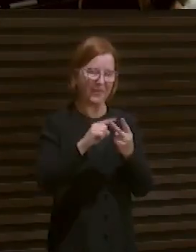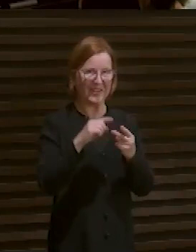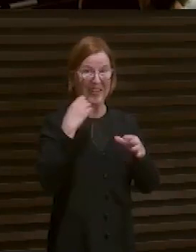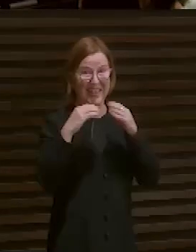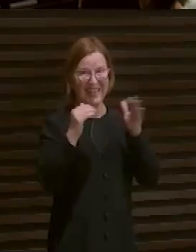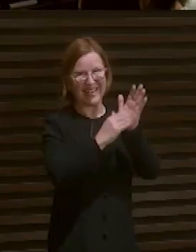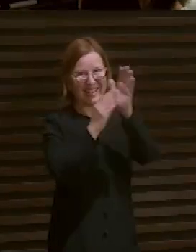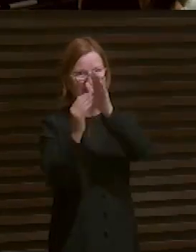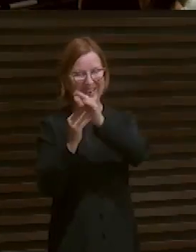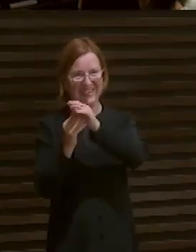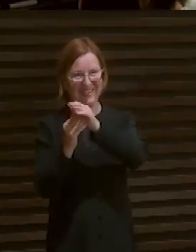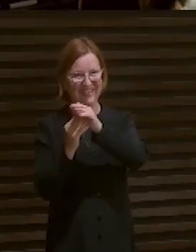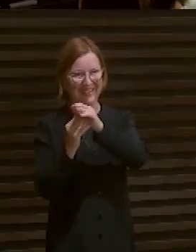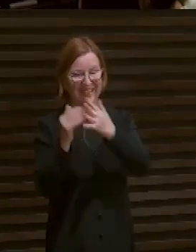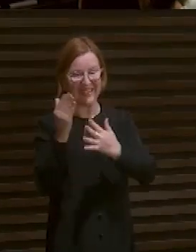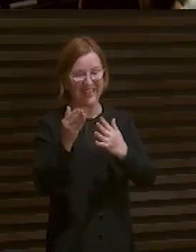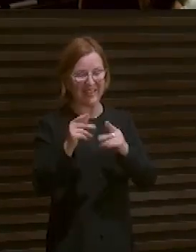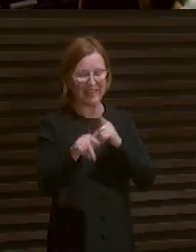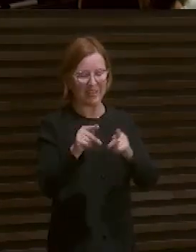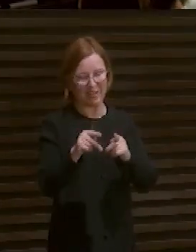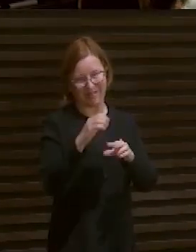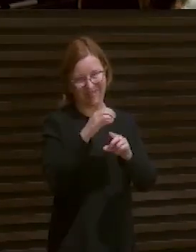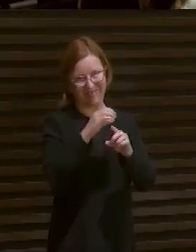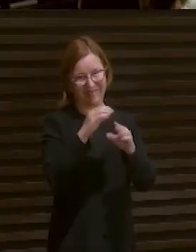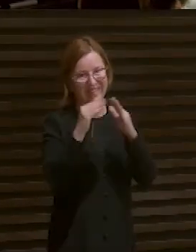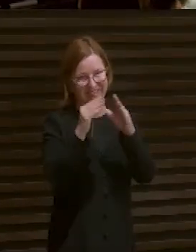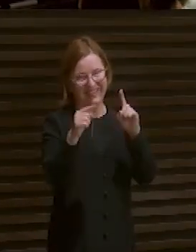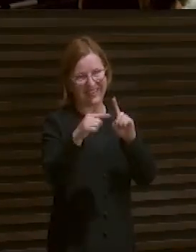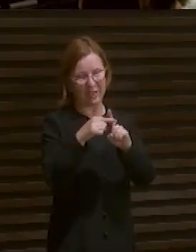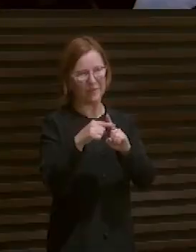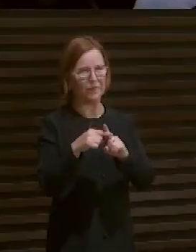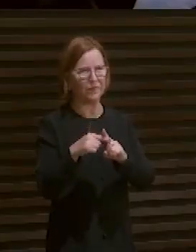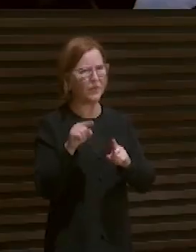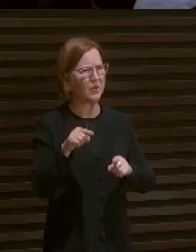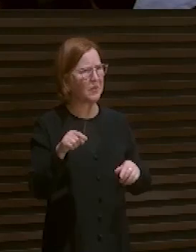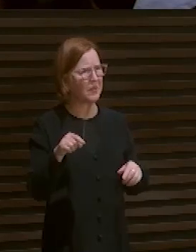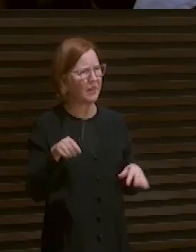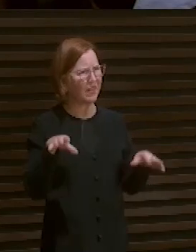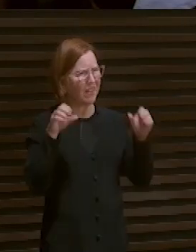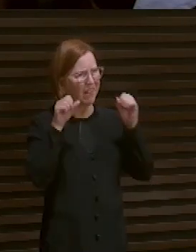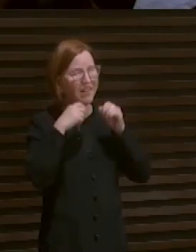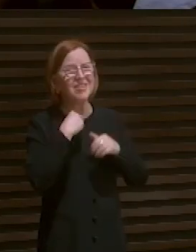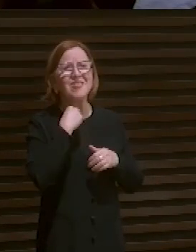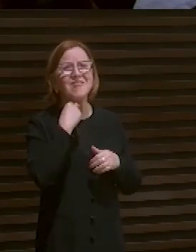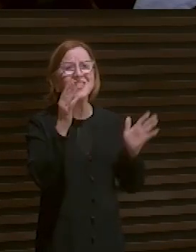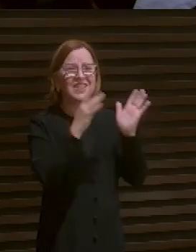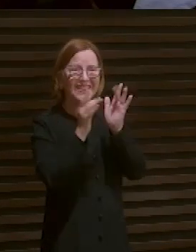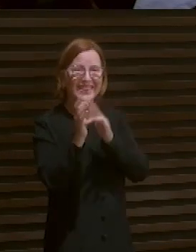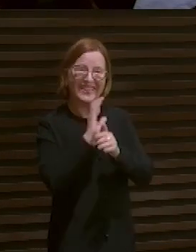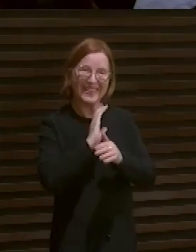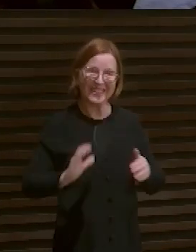cantar louvor no meio da congregação. Você ouviu a voz de Jesus Cristo hoje nos